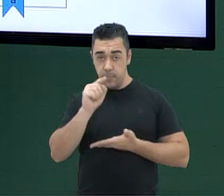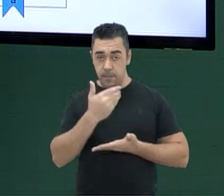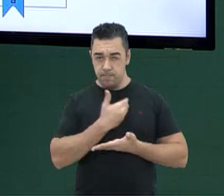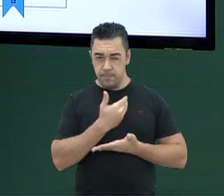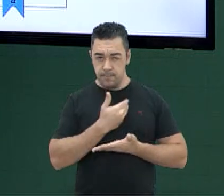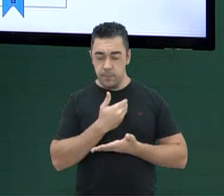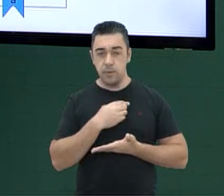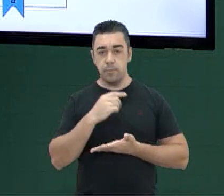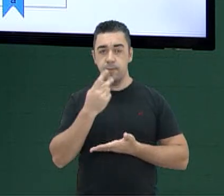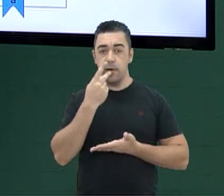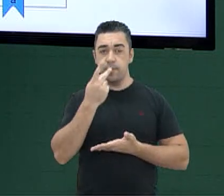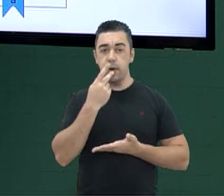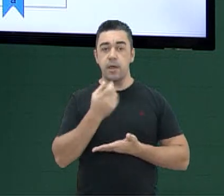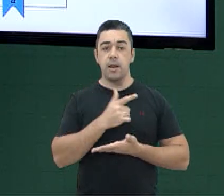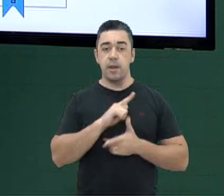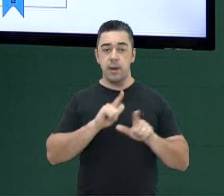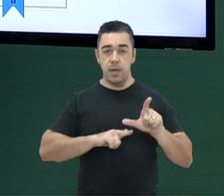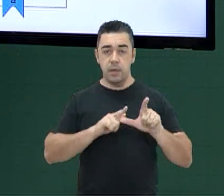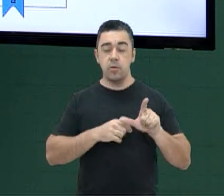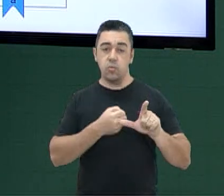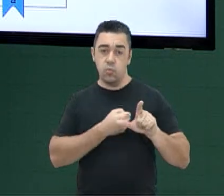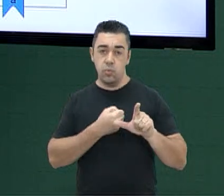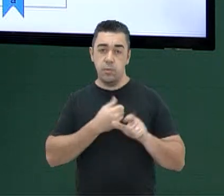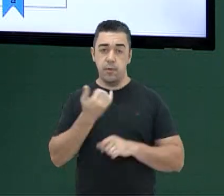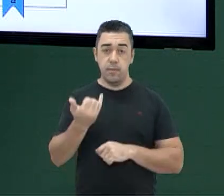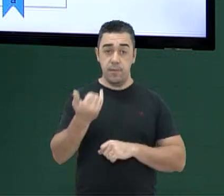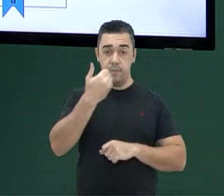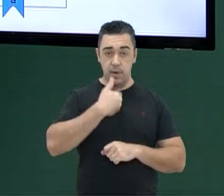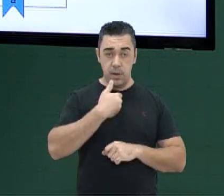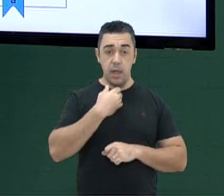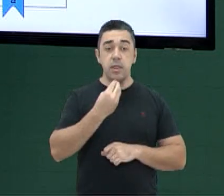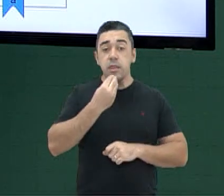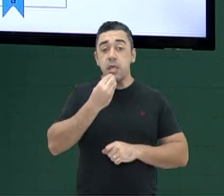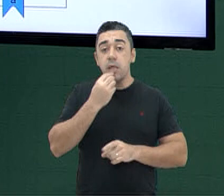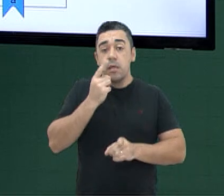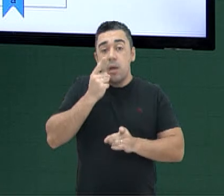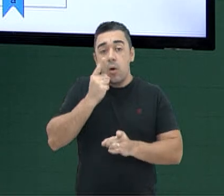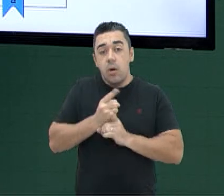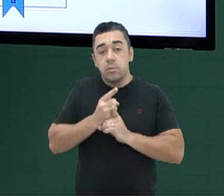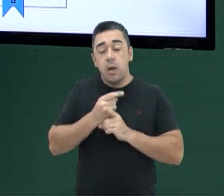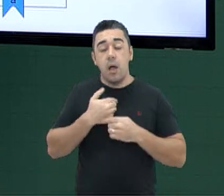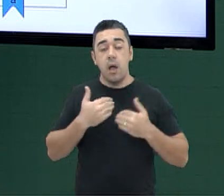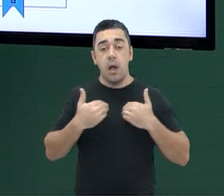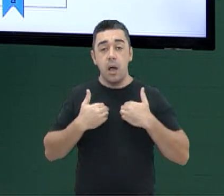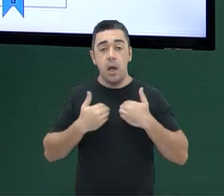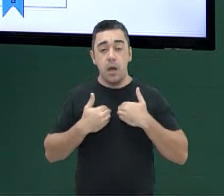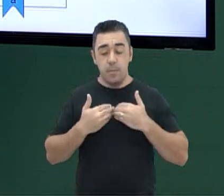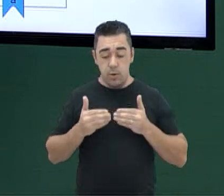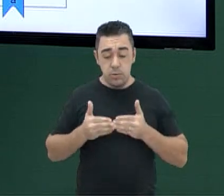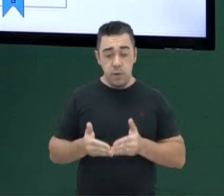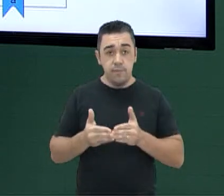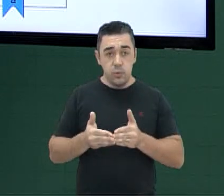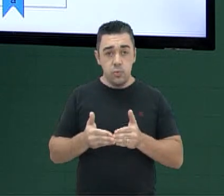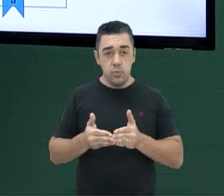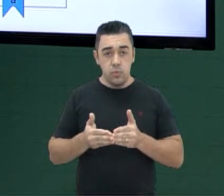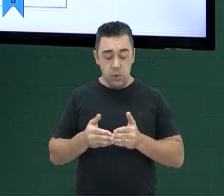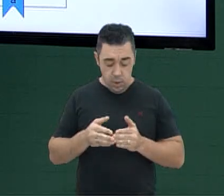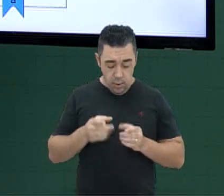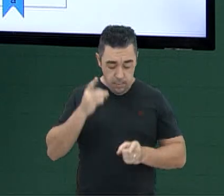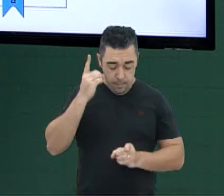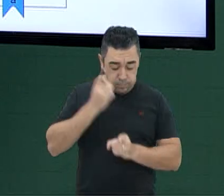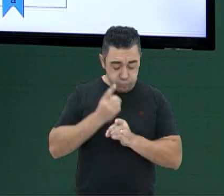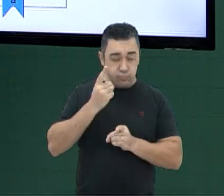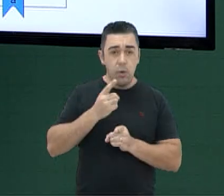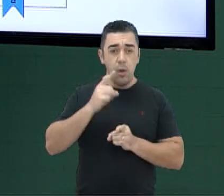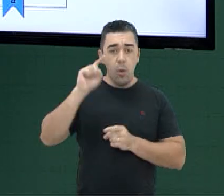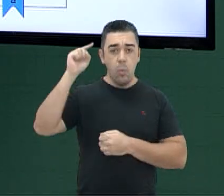adversário irá dizer uma letra e um número, tentando adivinhar aonde estão as suas embarcações.